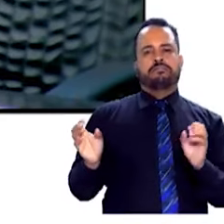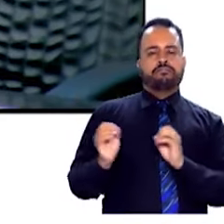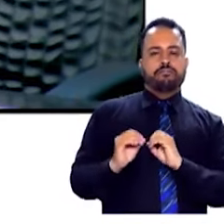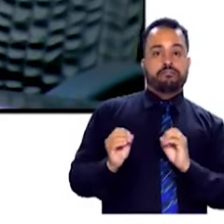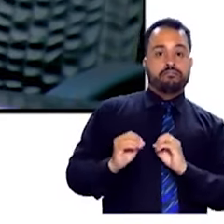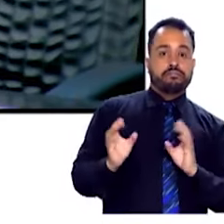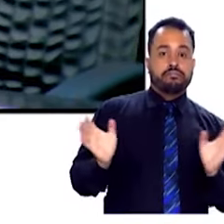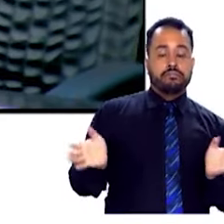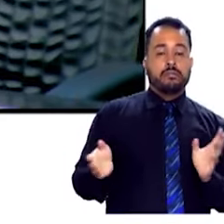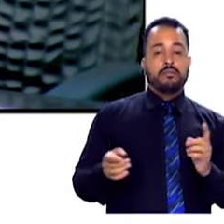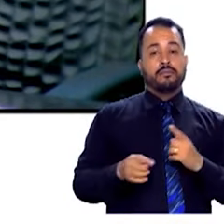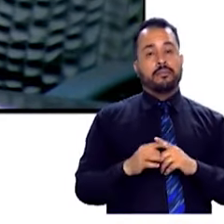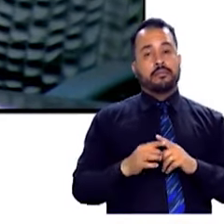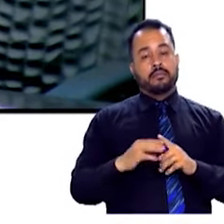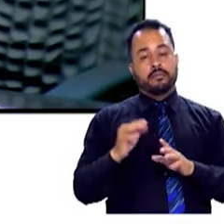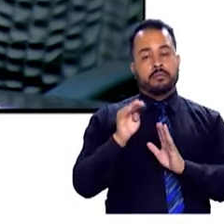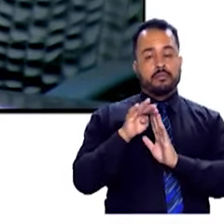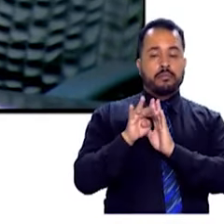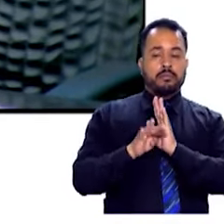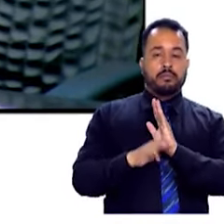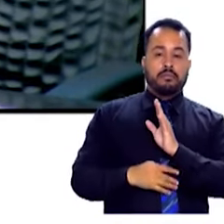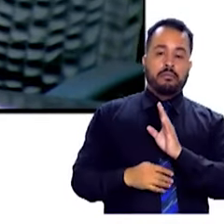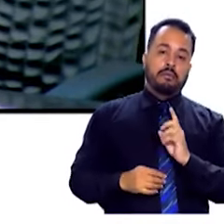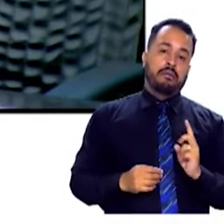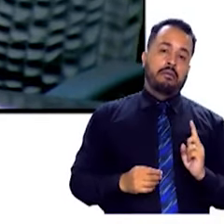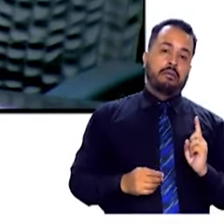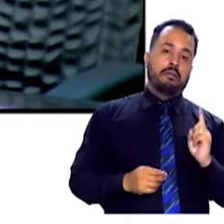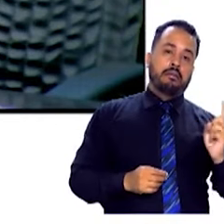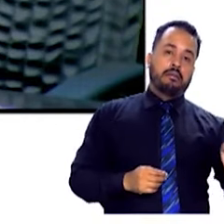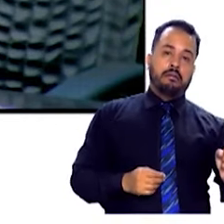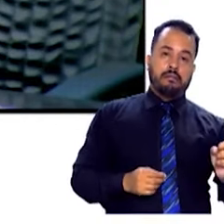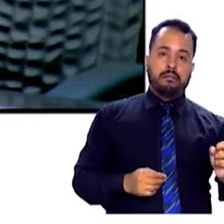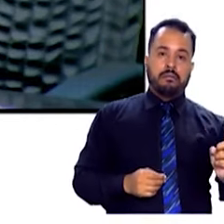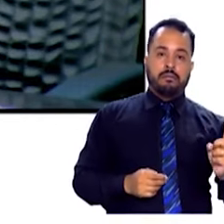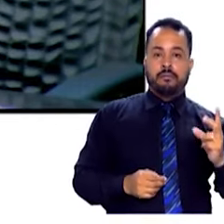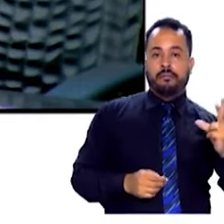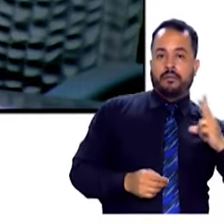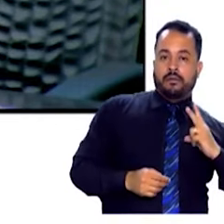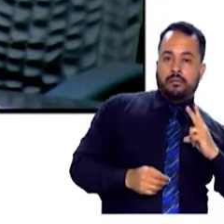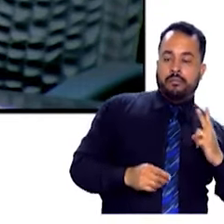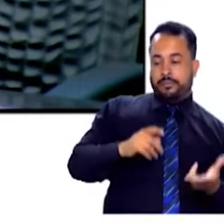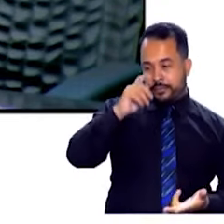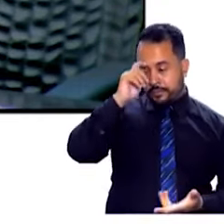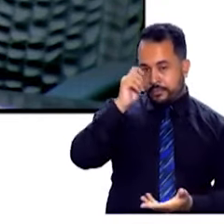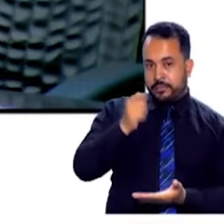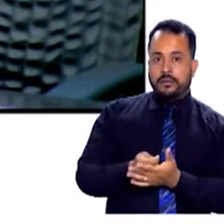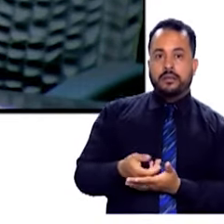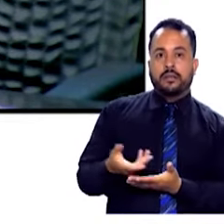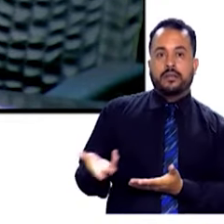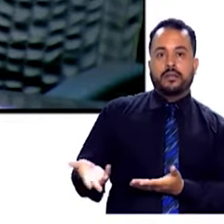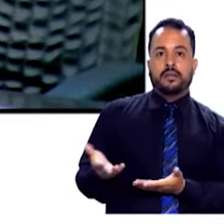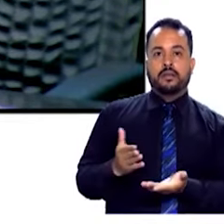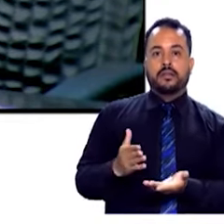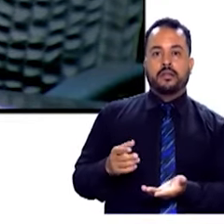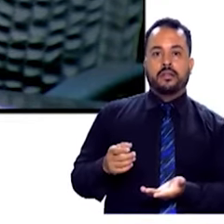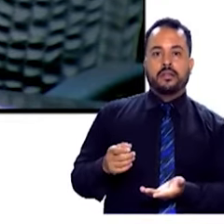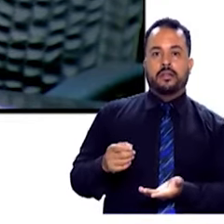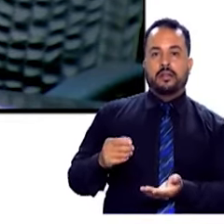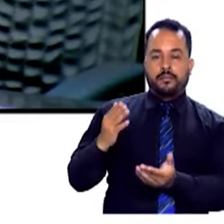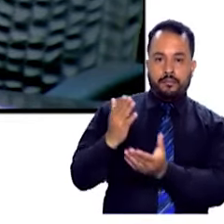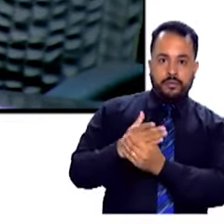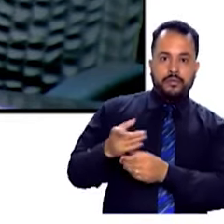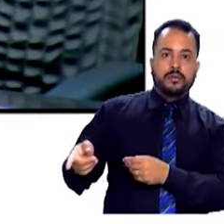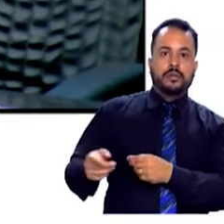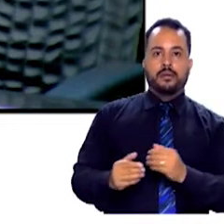dos motivos que cada um possa ter para justificar essa conclusão O importante aqui é o consenso